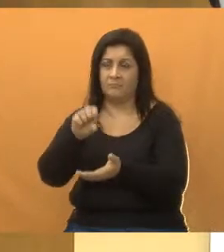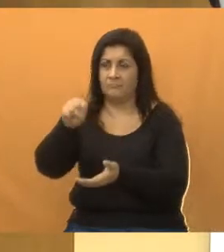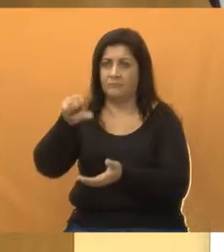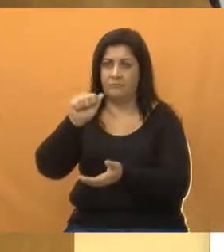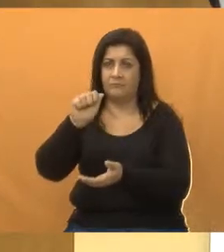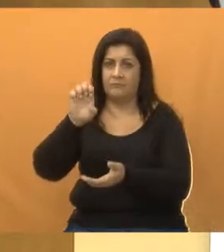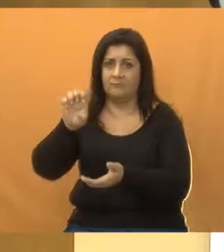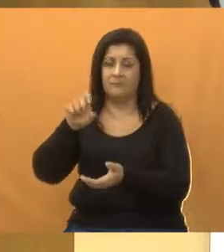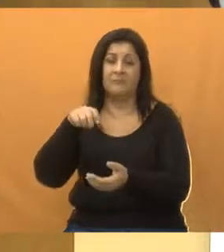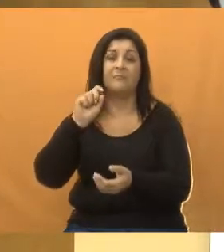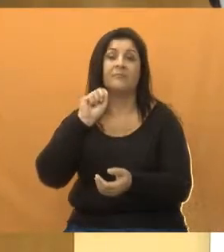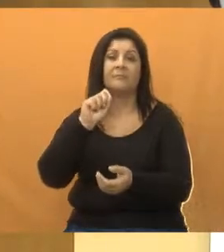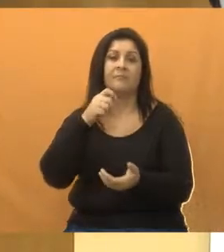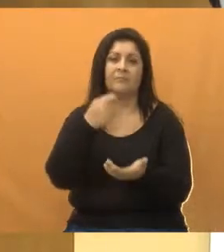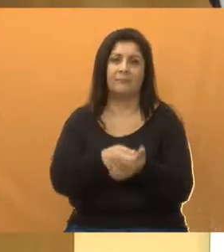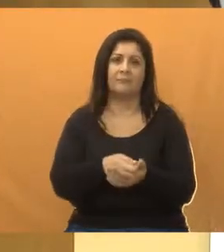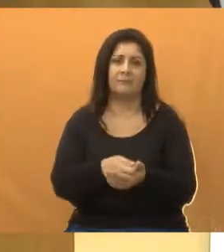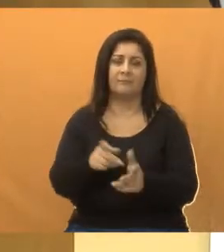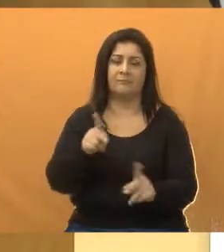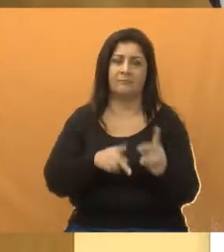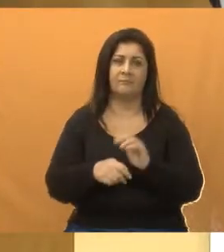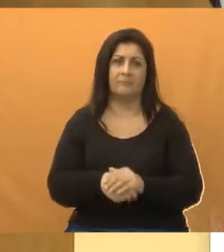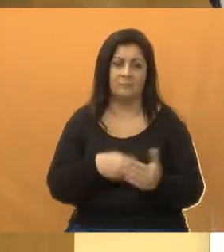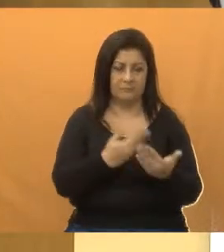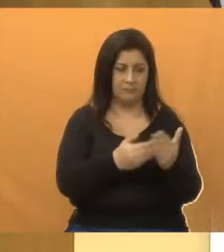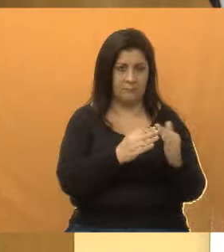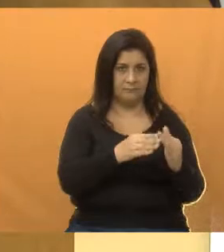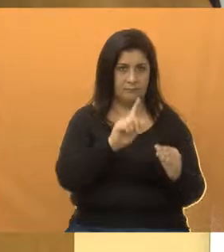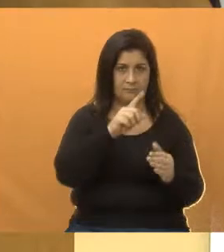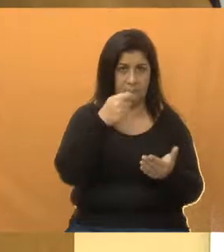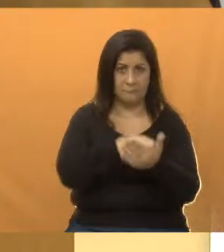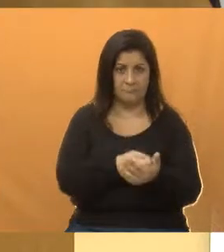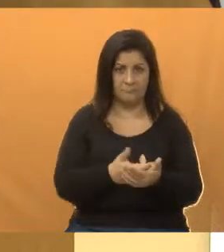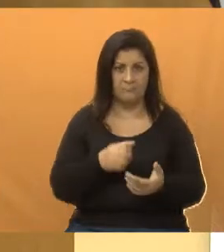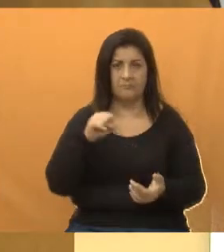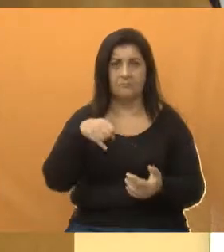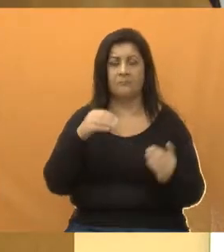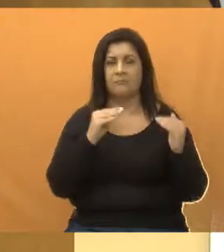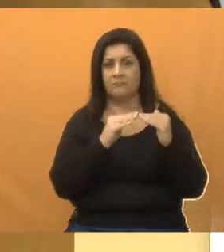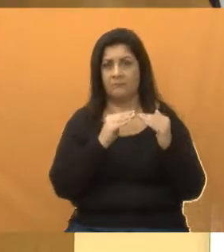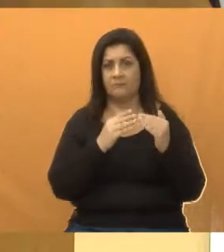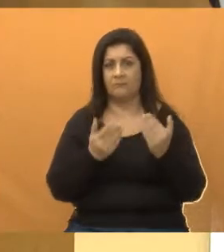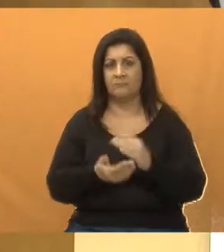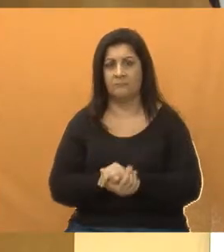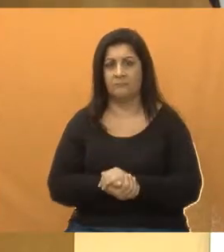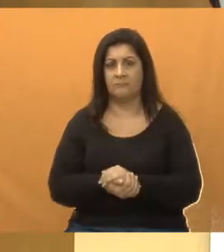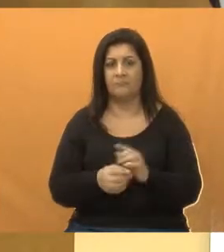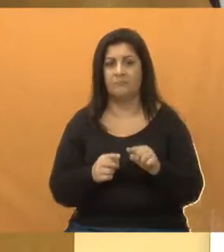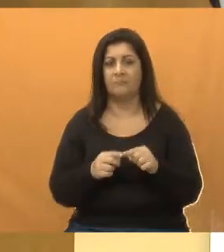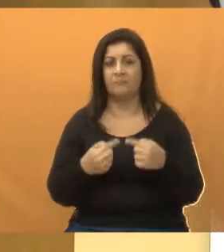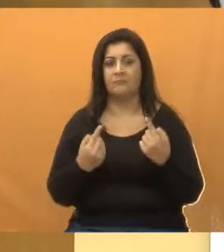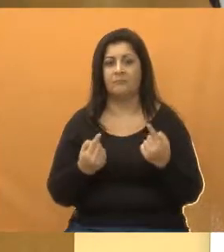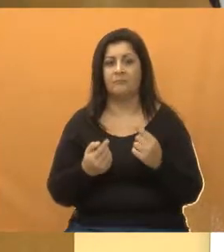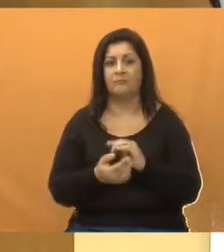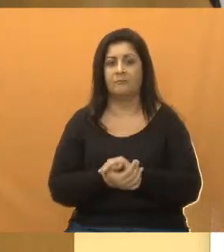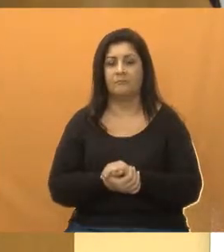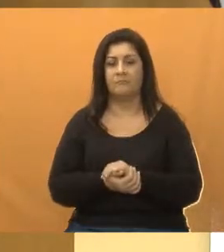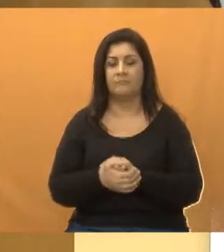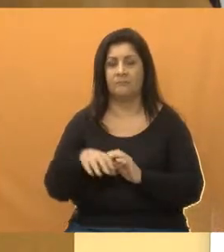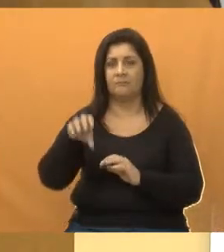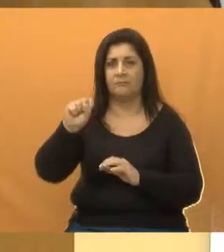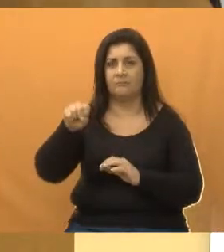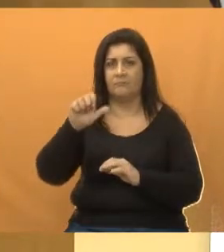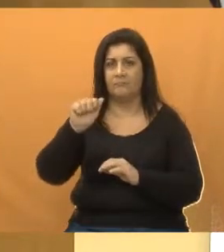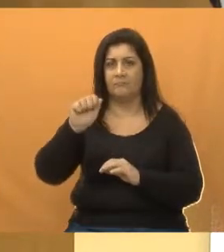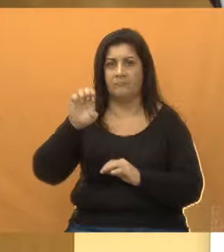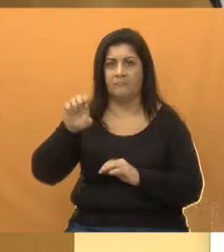realidade. Né? As escolas não pagam, né? A gente vota favorável desse projeto, mas o SAI não